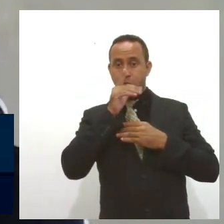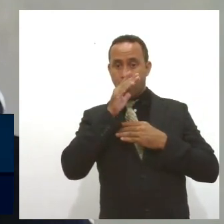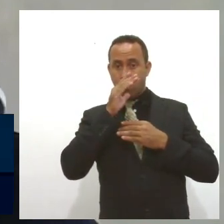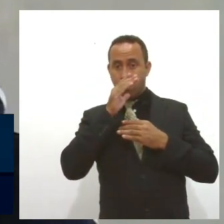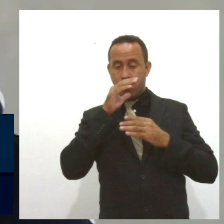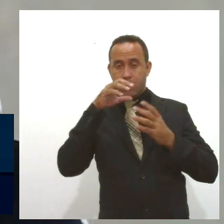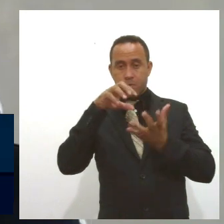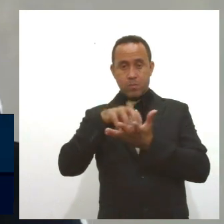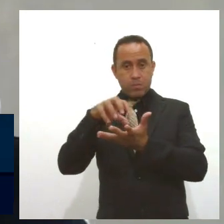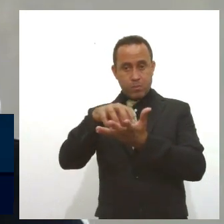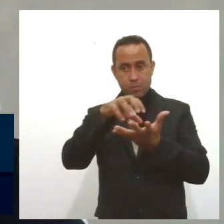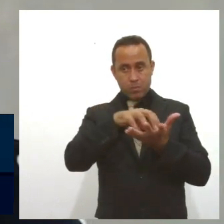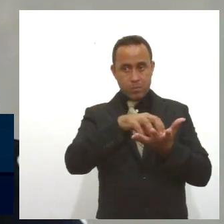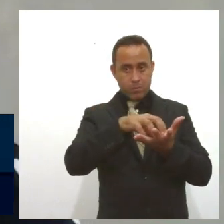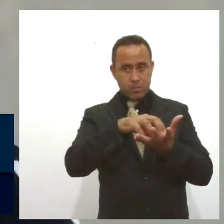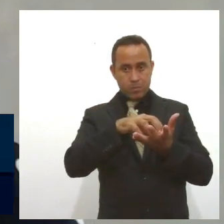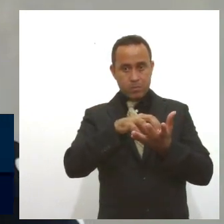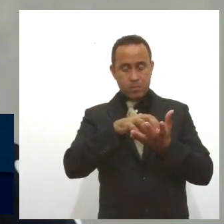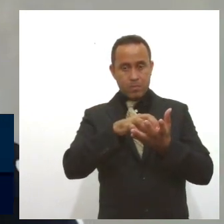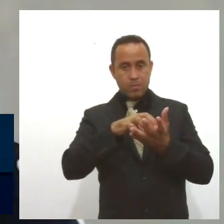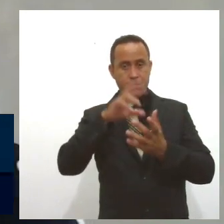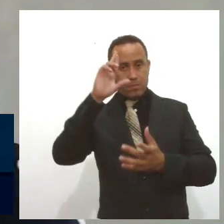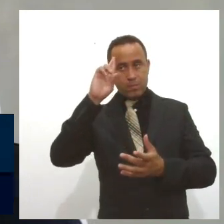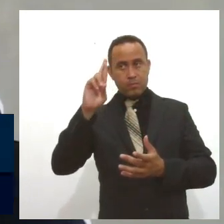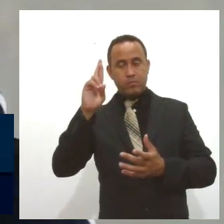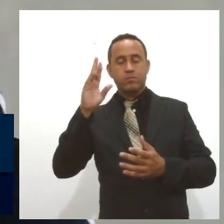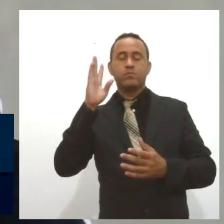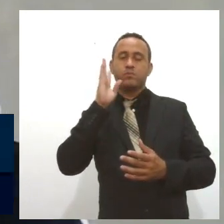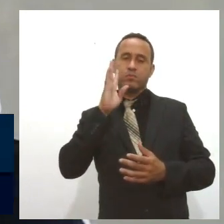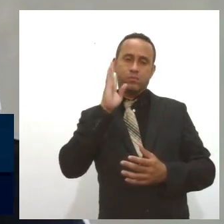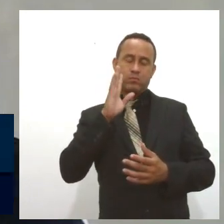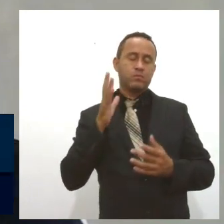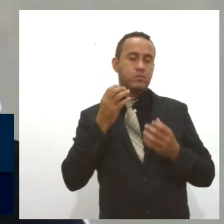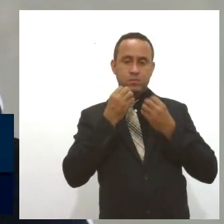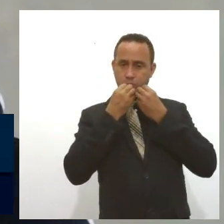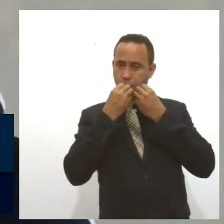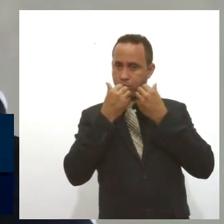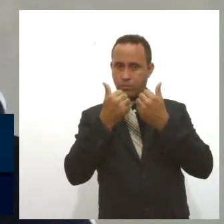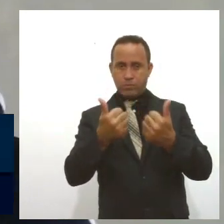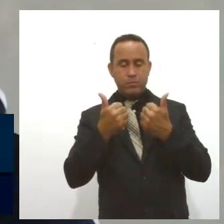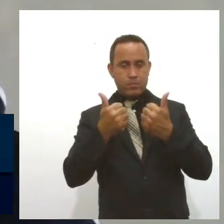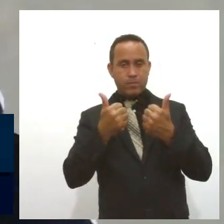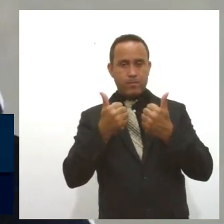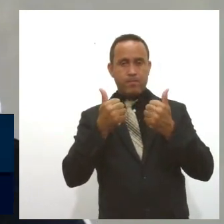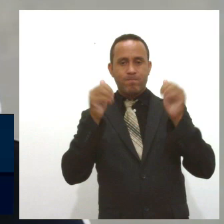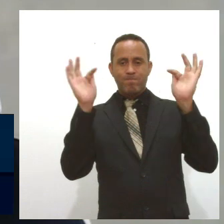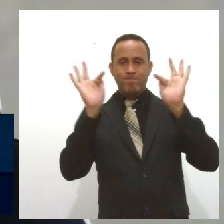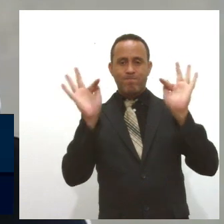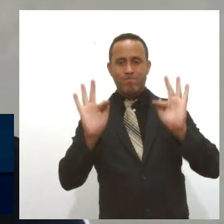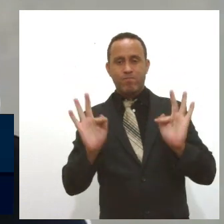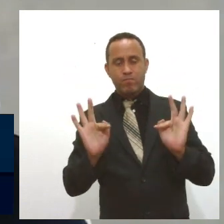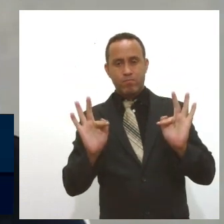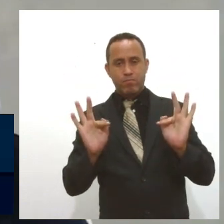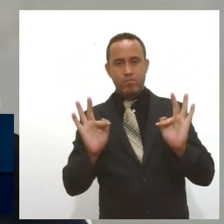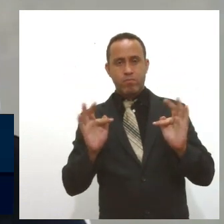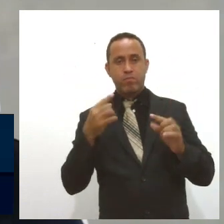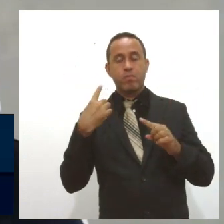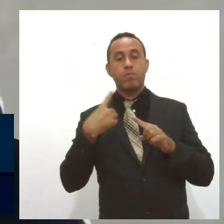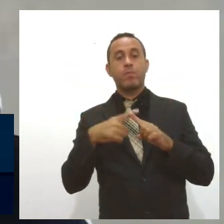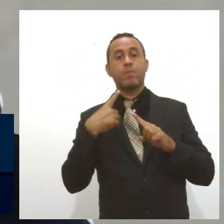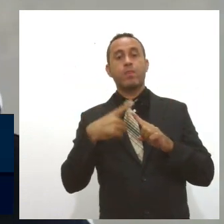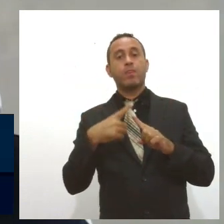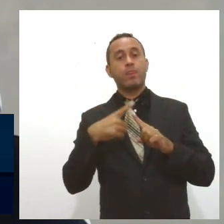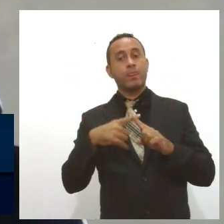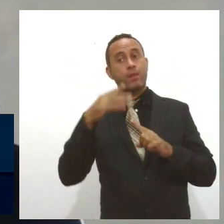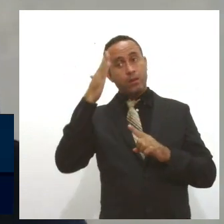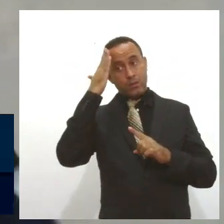monitoradas pela superintendência. Isso é muito bom, a gente fica muito feliz, porque